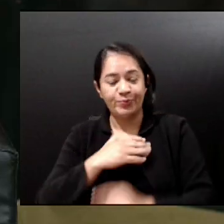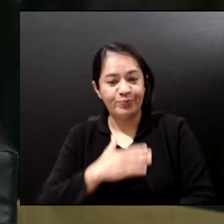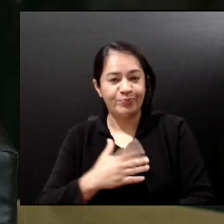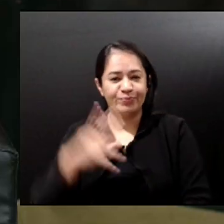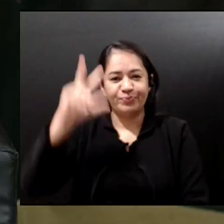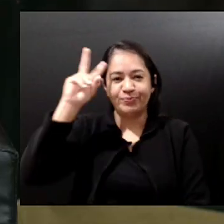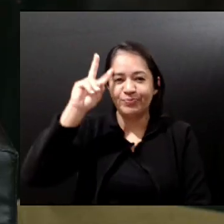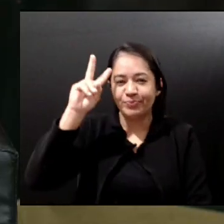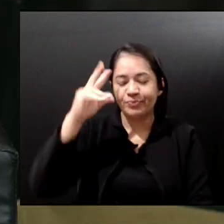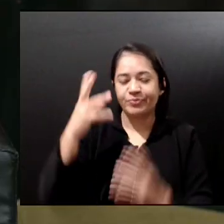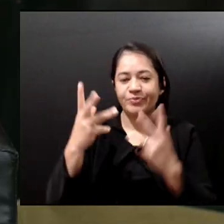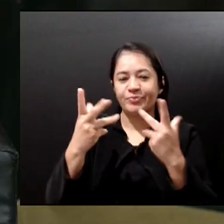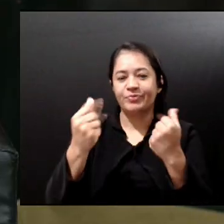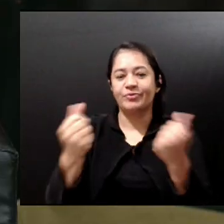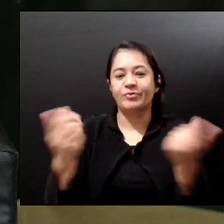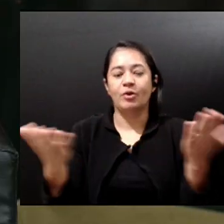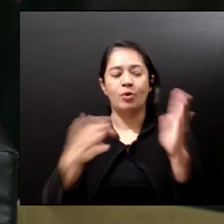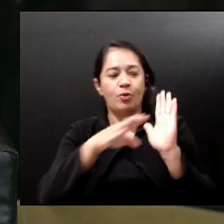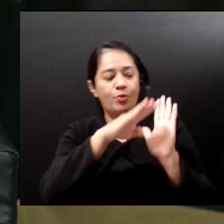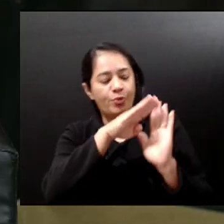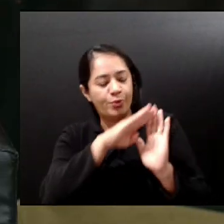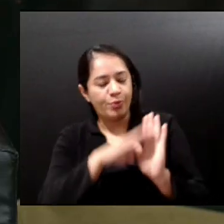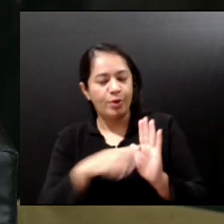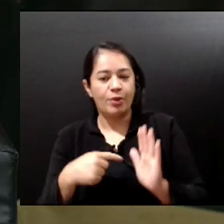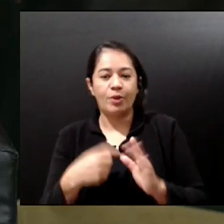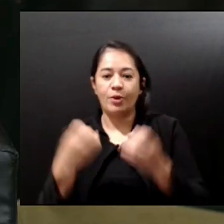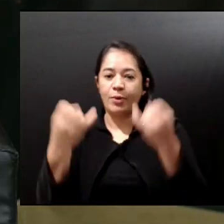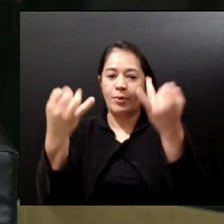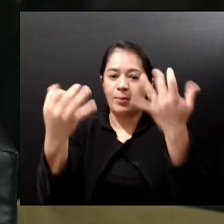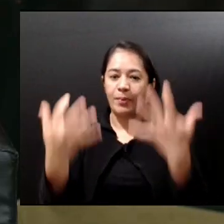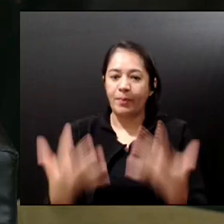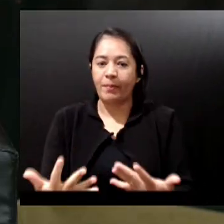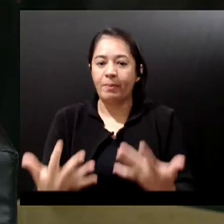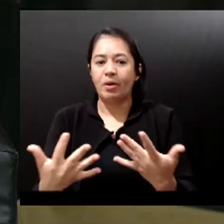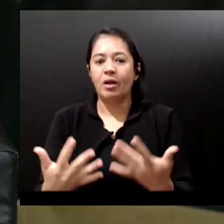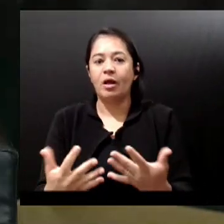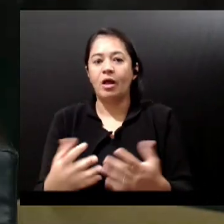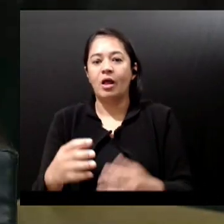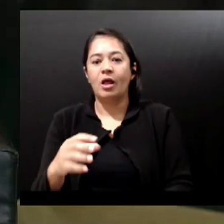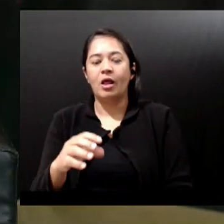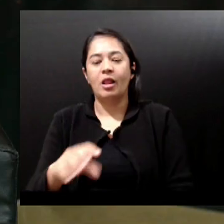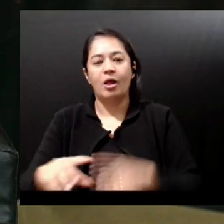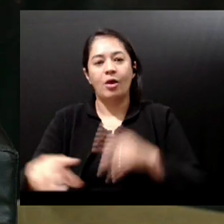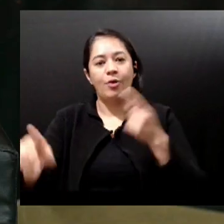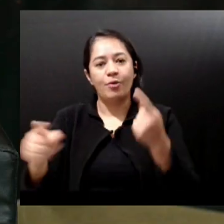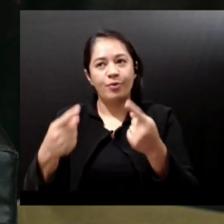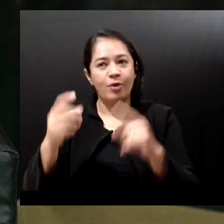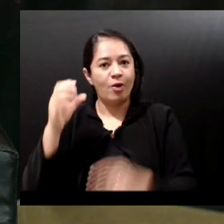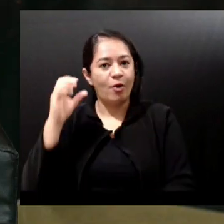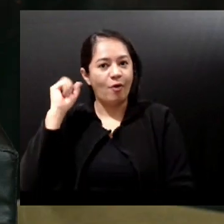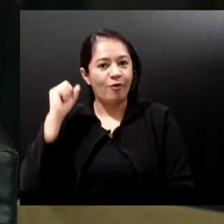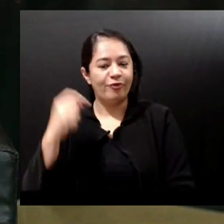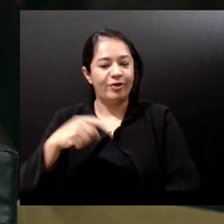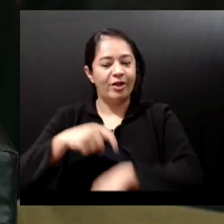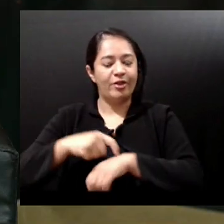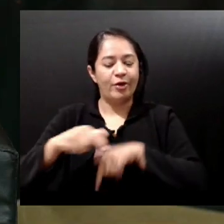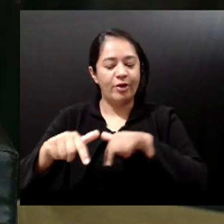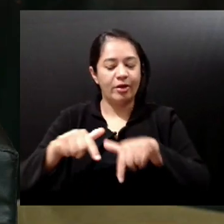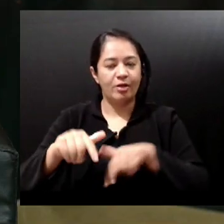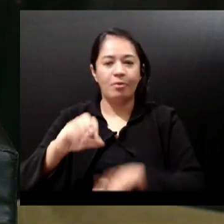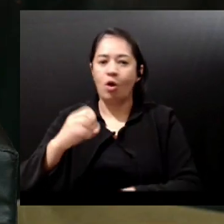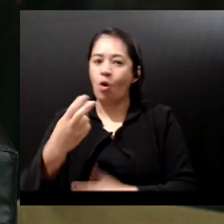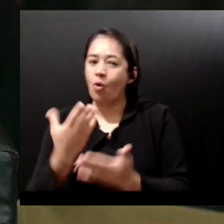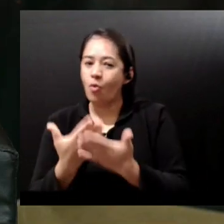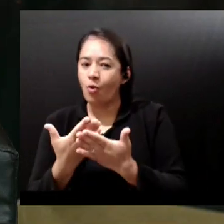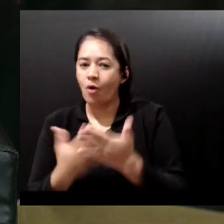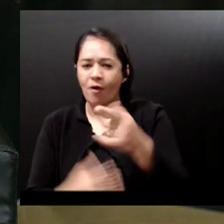programa de hoje nós vamos falar sobre ouvir música enquanto trabalhamos ou estudamos. Você consegue? Então, quando se